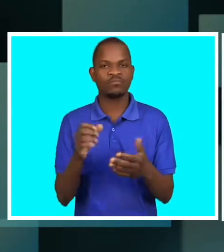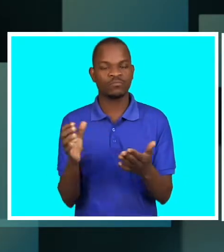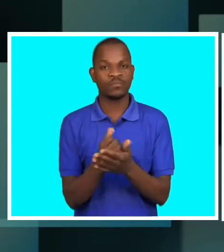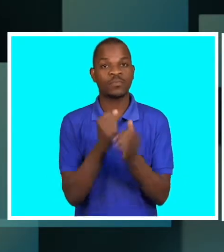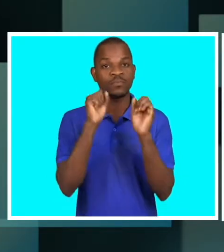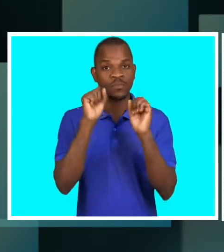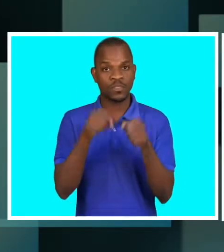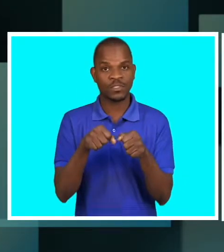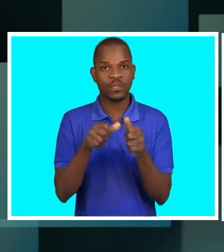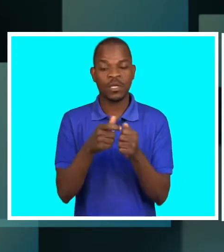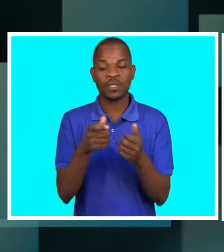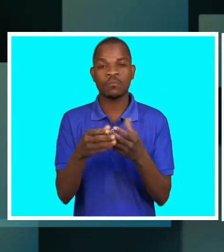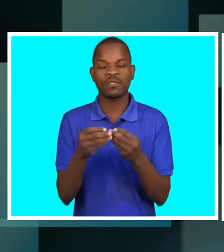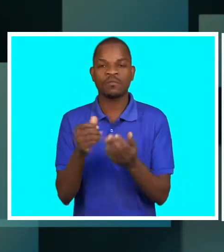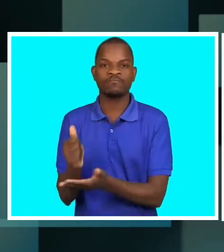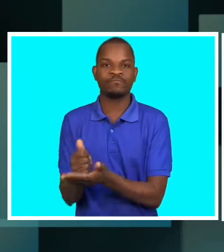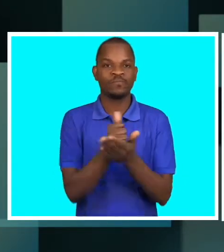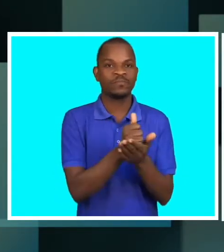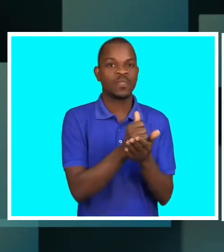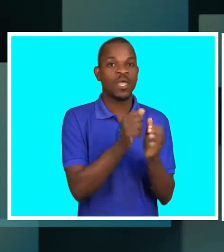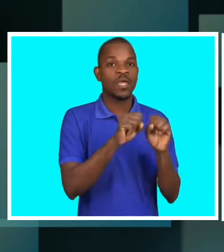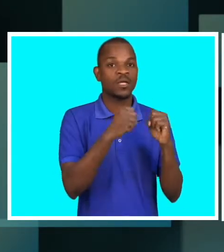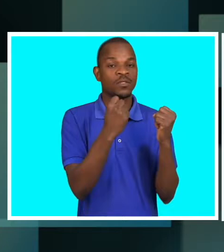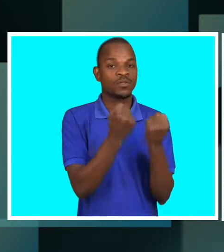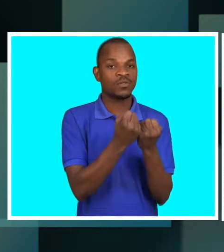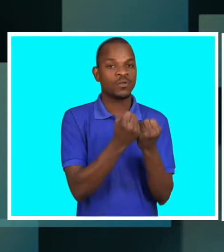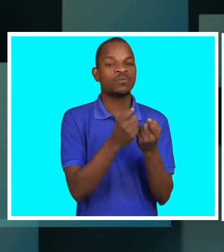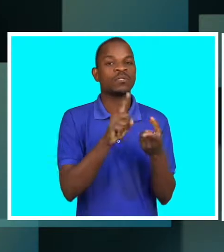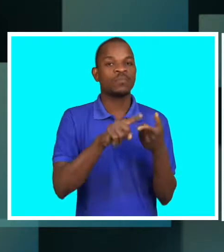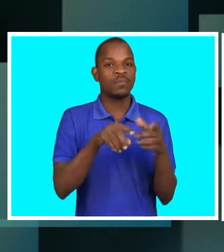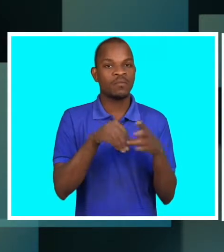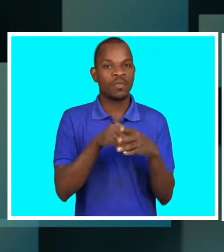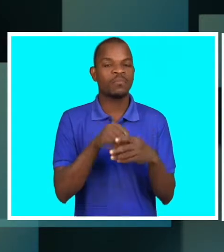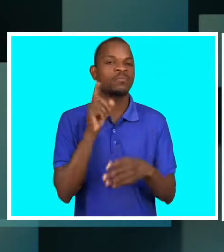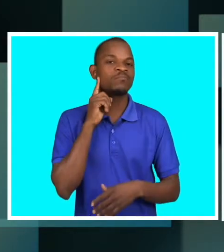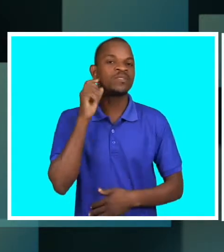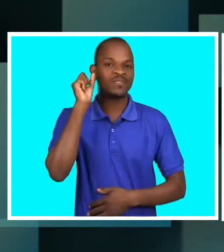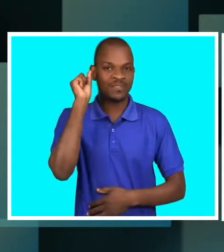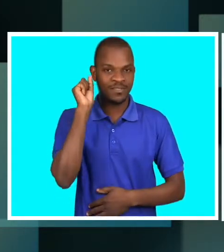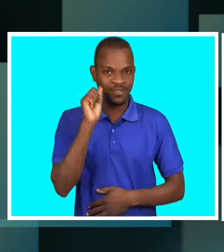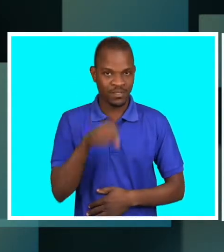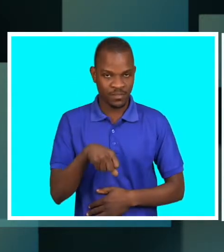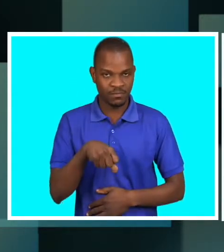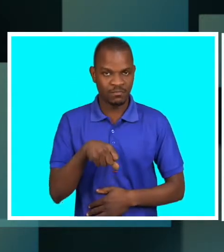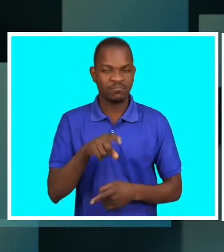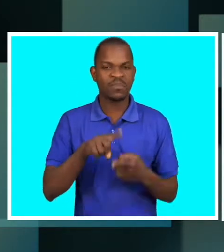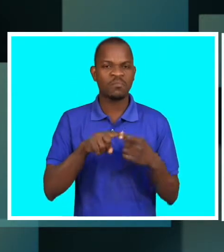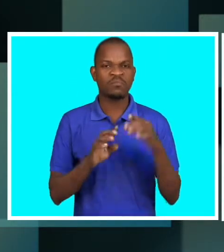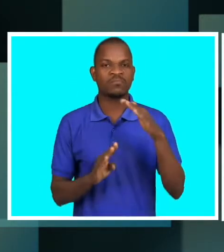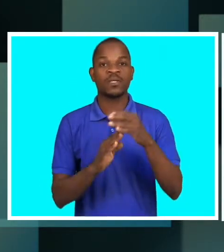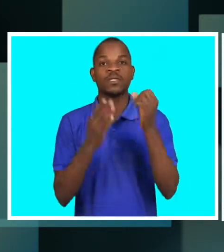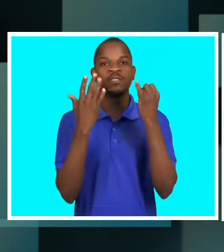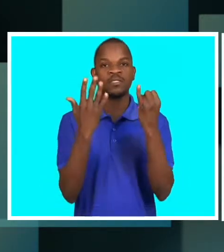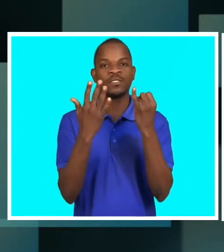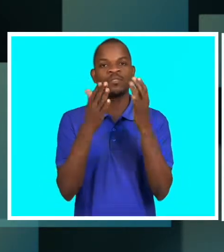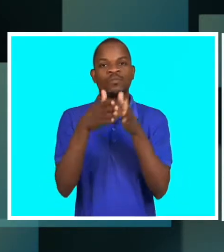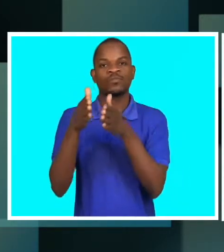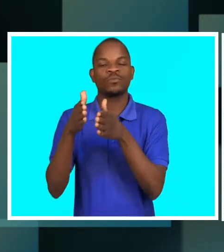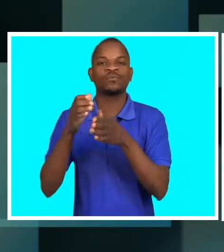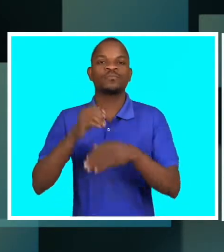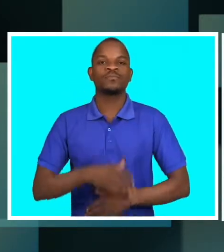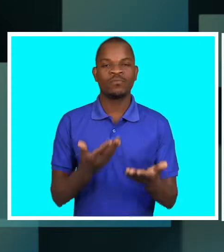Estamos a vender sim. E o benefício é para os associados? Sim, que está nesta associação sim. Que somos